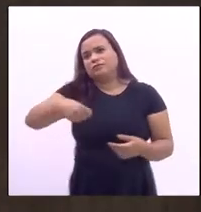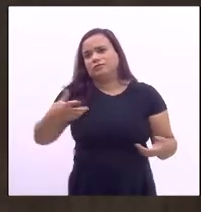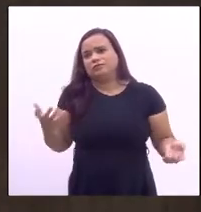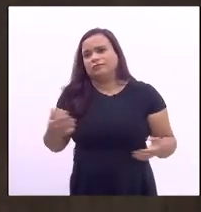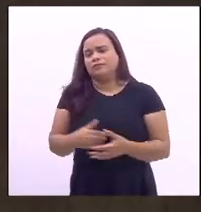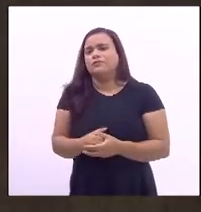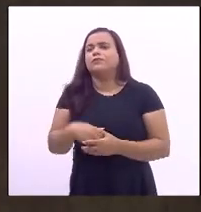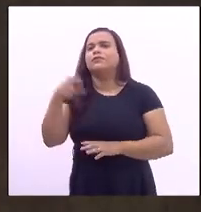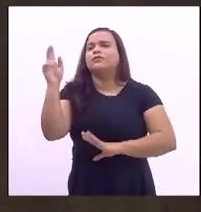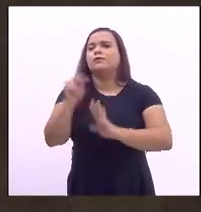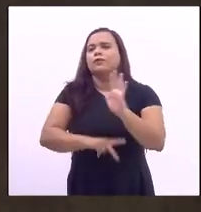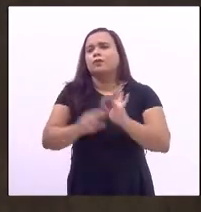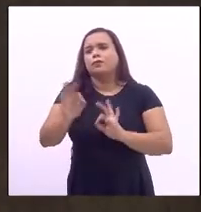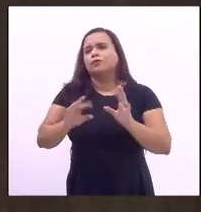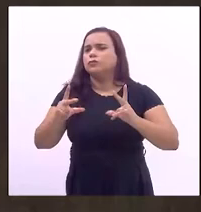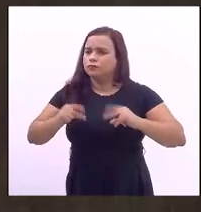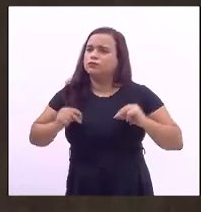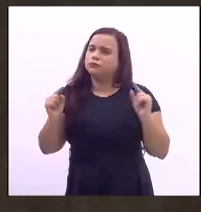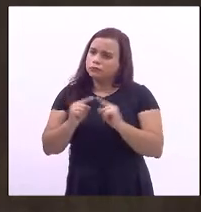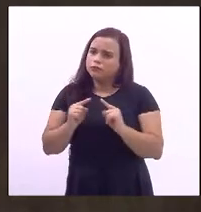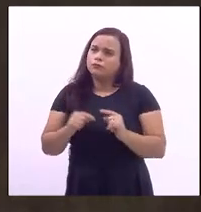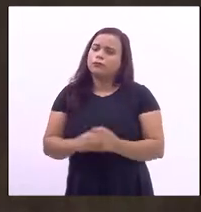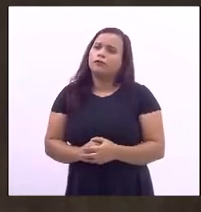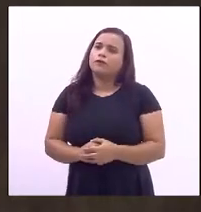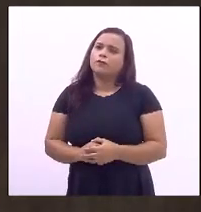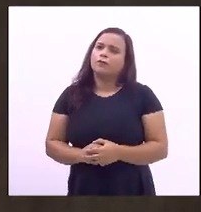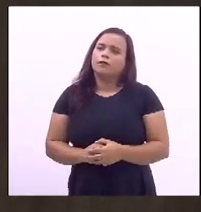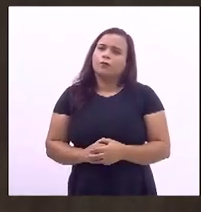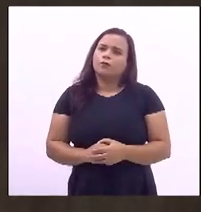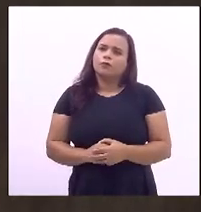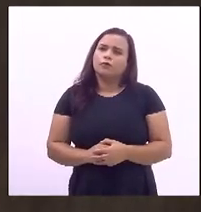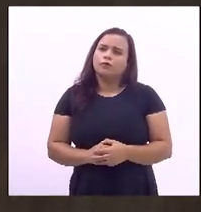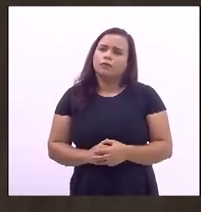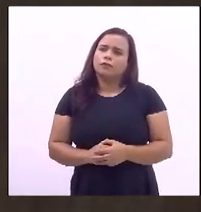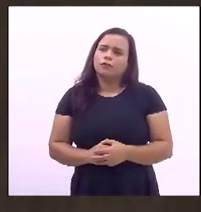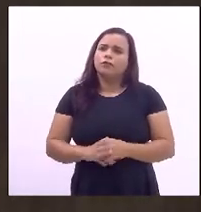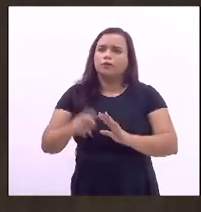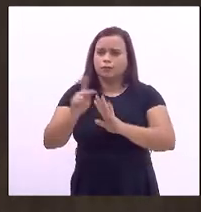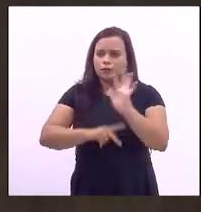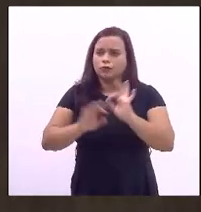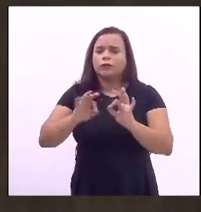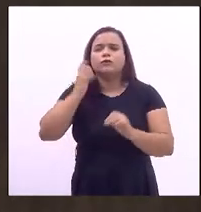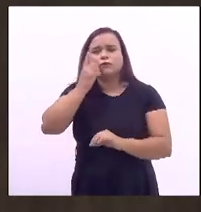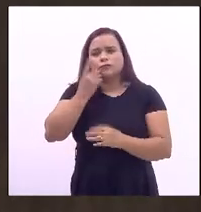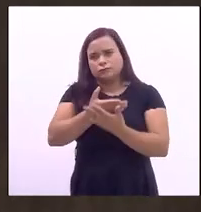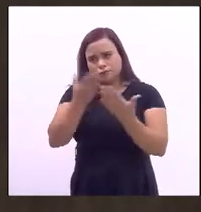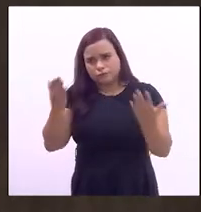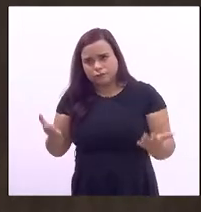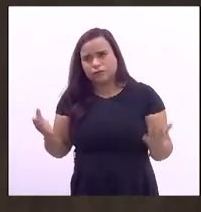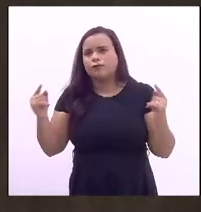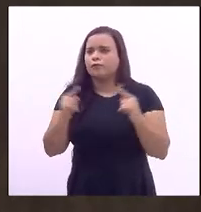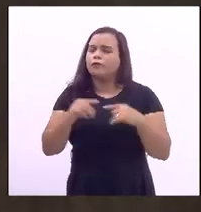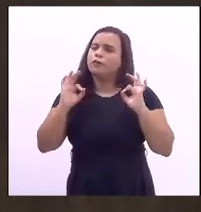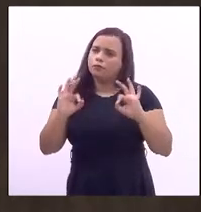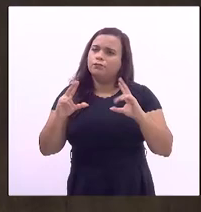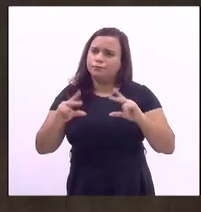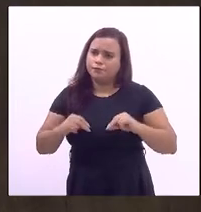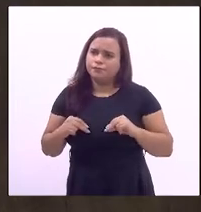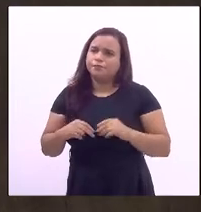o projeto é meritório né projeto do dos deputados e